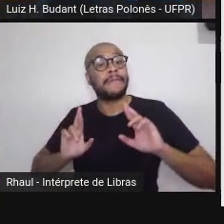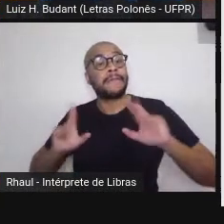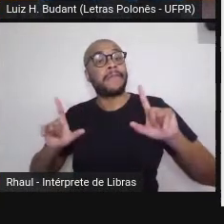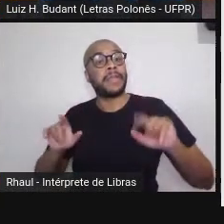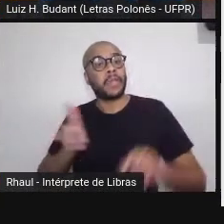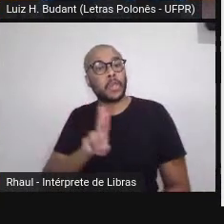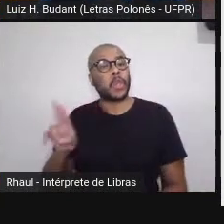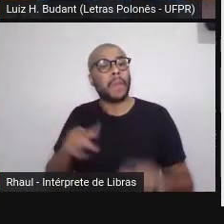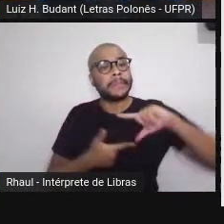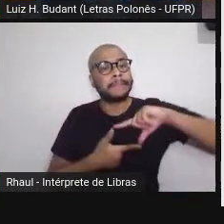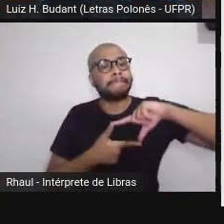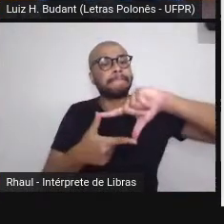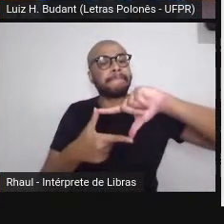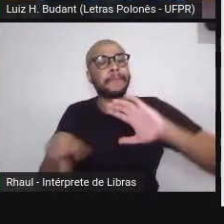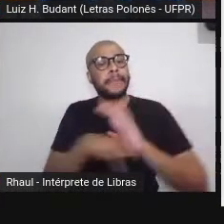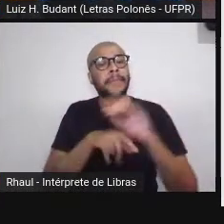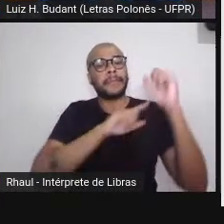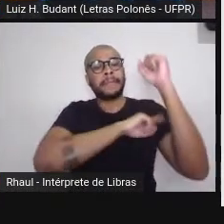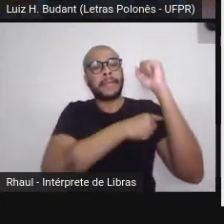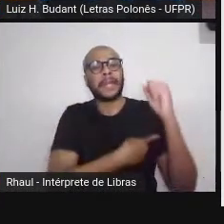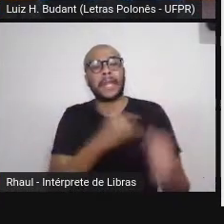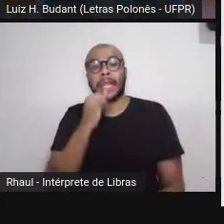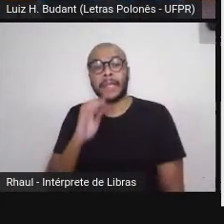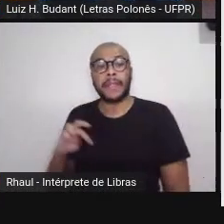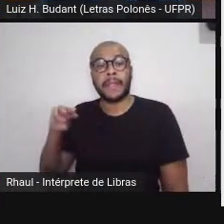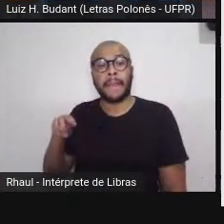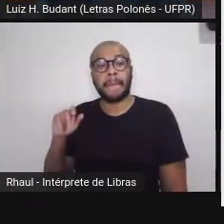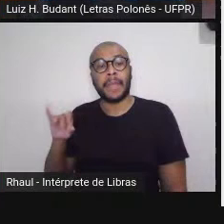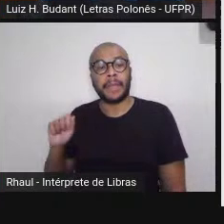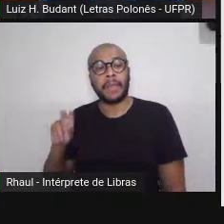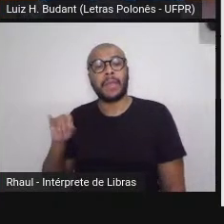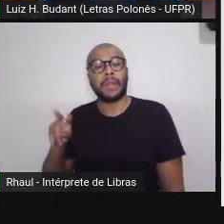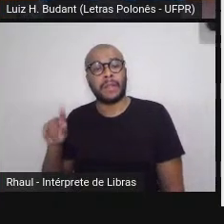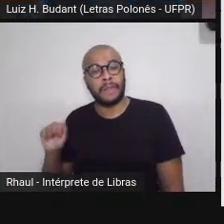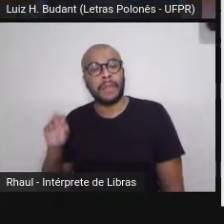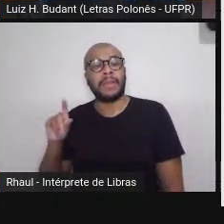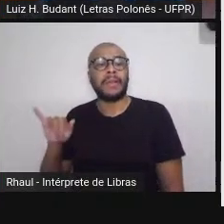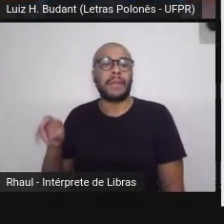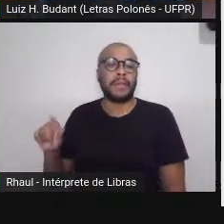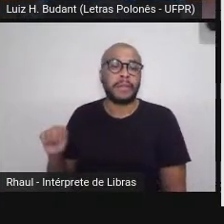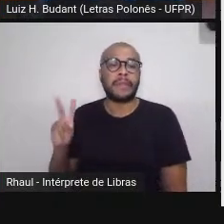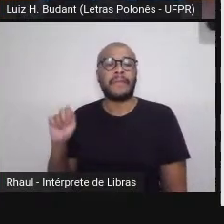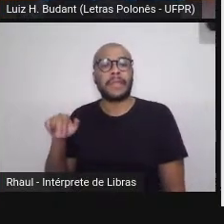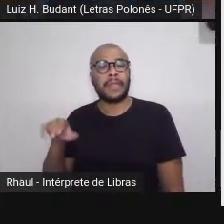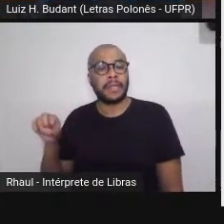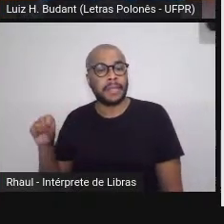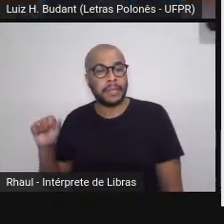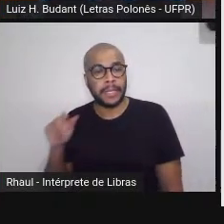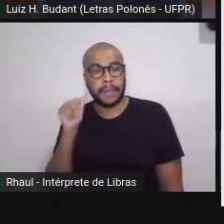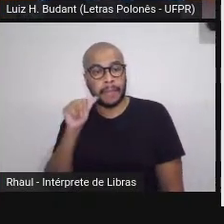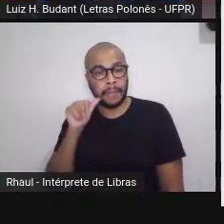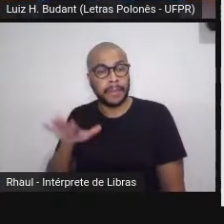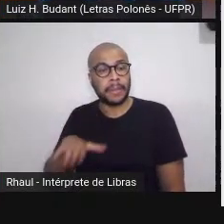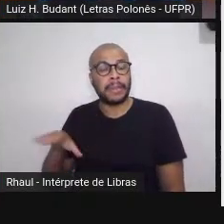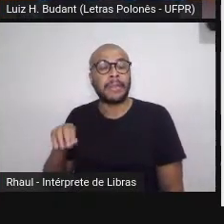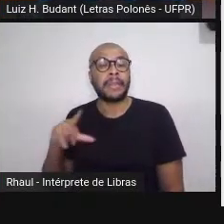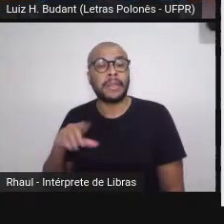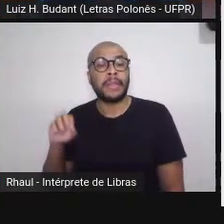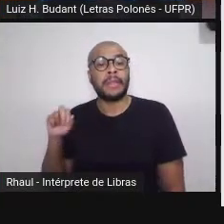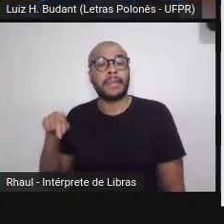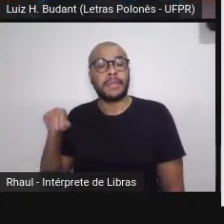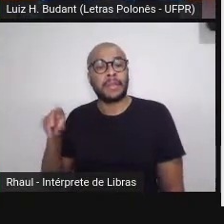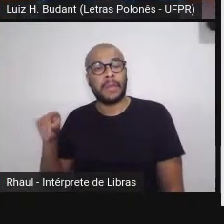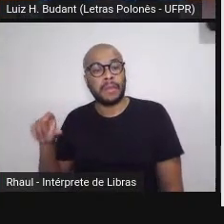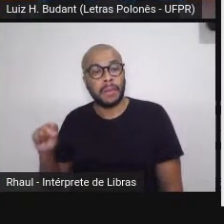nomes tradicionais, né? Como por exemplo Maja, Oliwia, Klaudia, Nadia i Vanessa para meninas. I